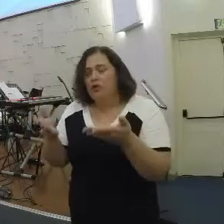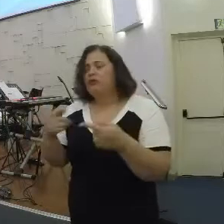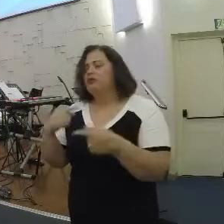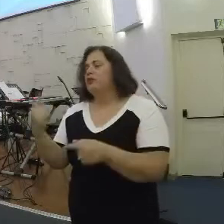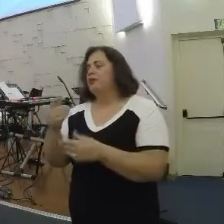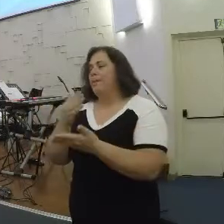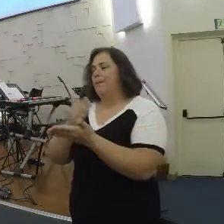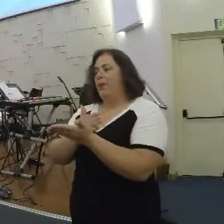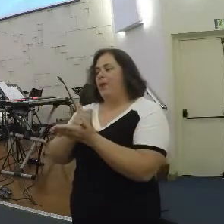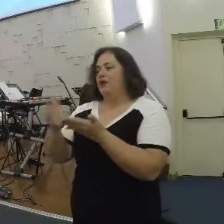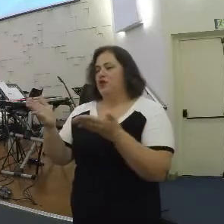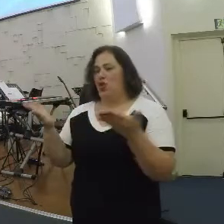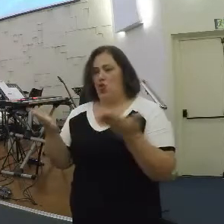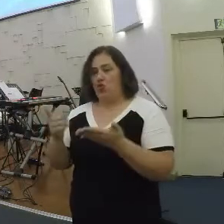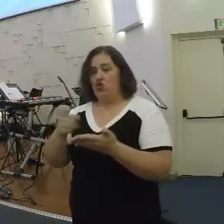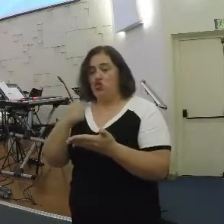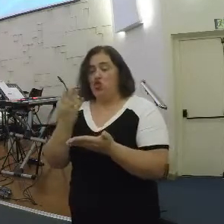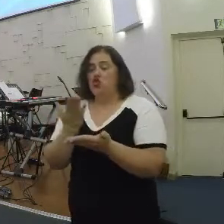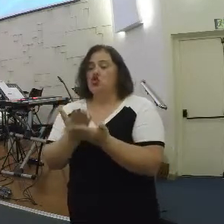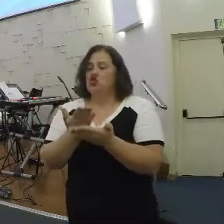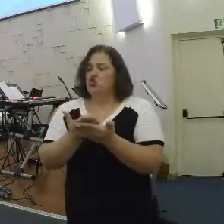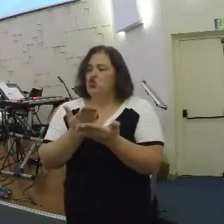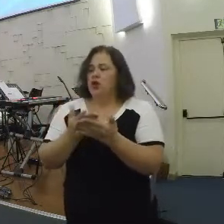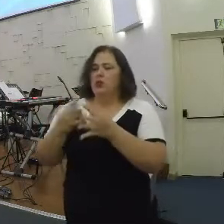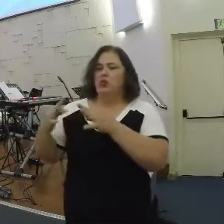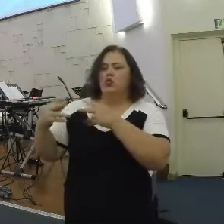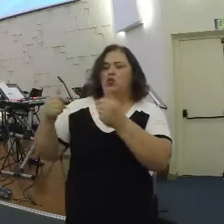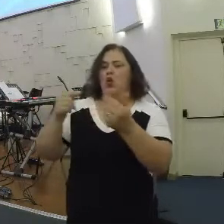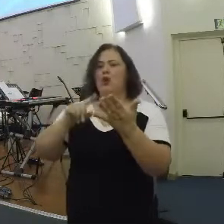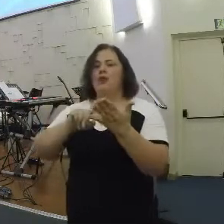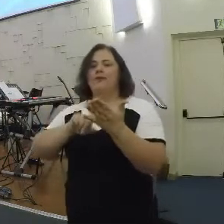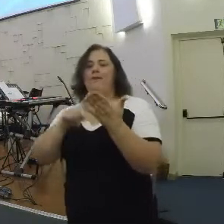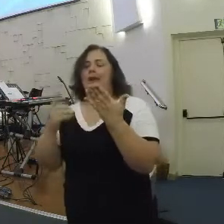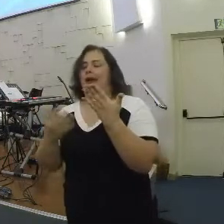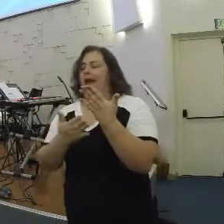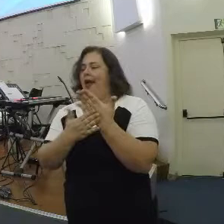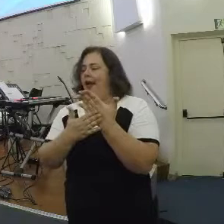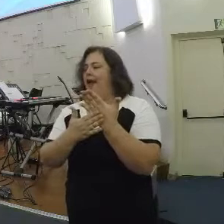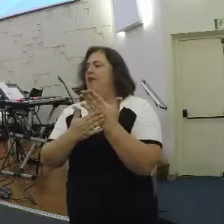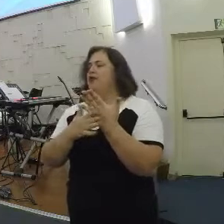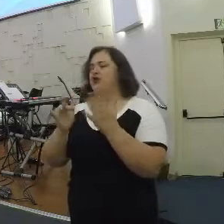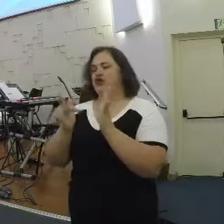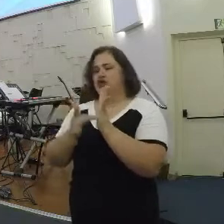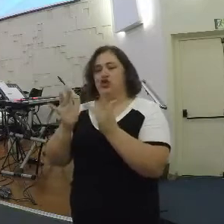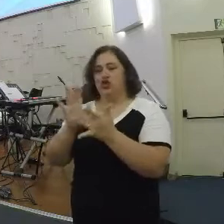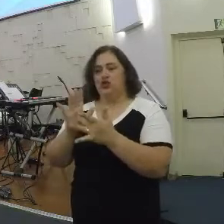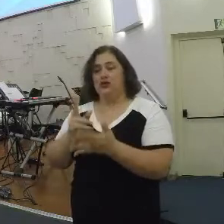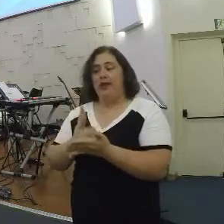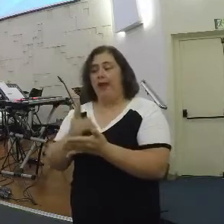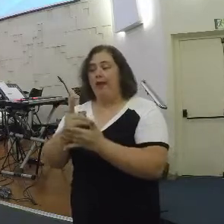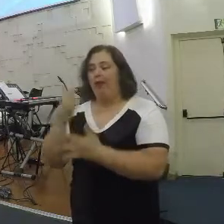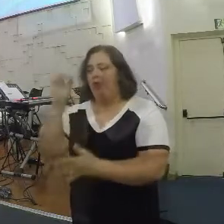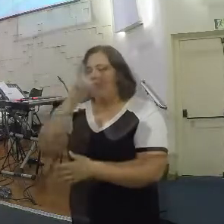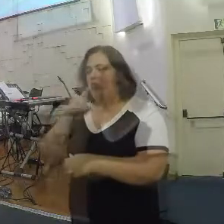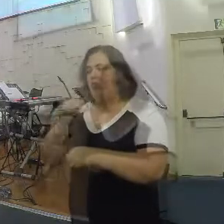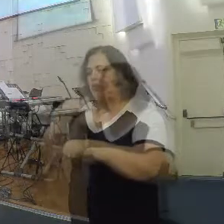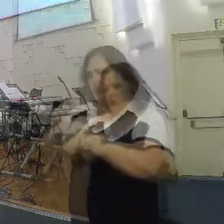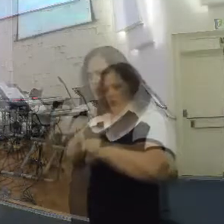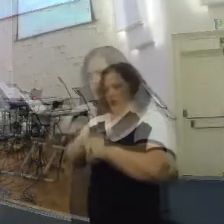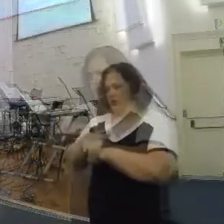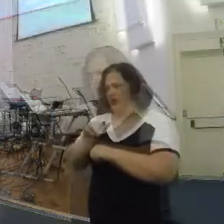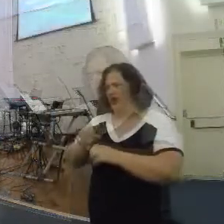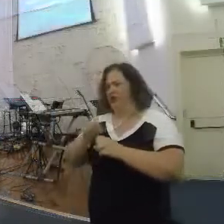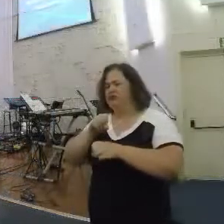nós estudaremos todas as parábolas de Jesus nos cultos de domingo à noite, expondo essas histórias